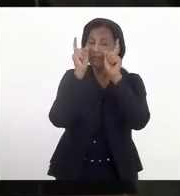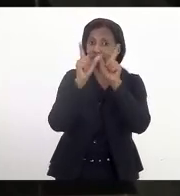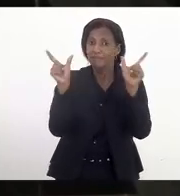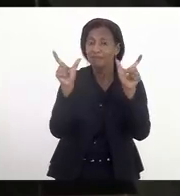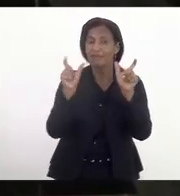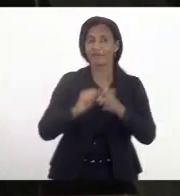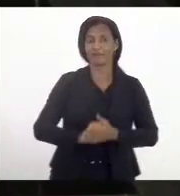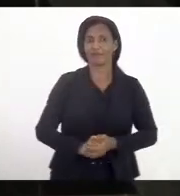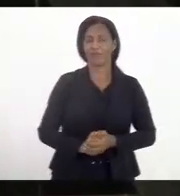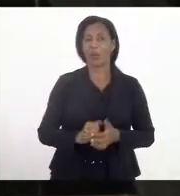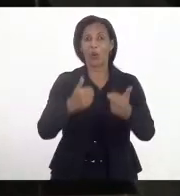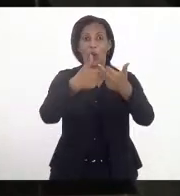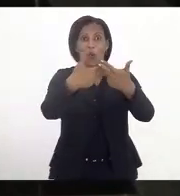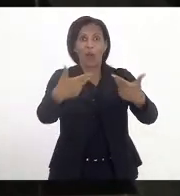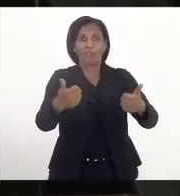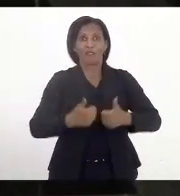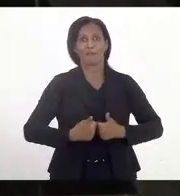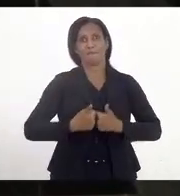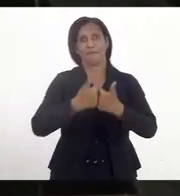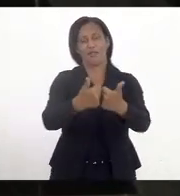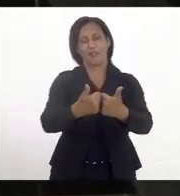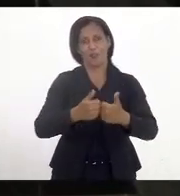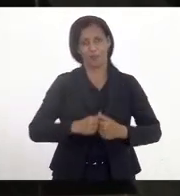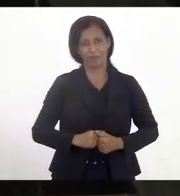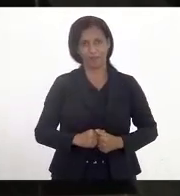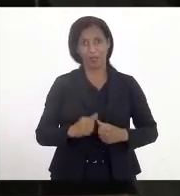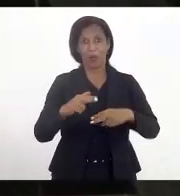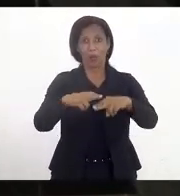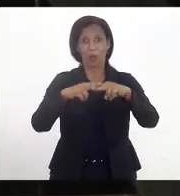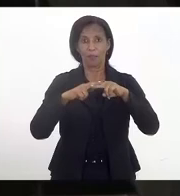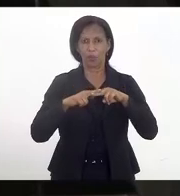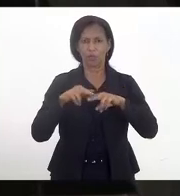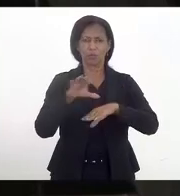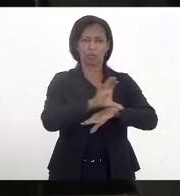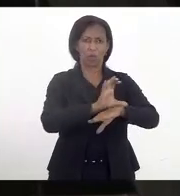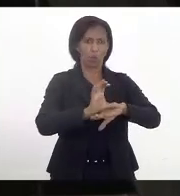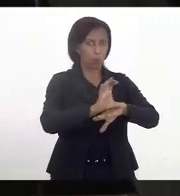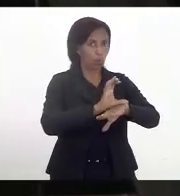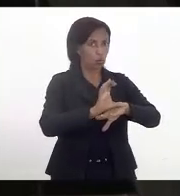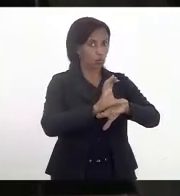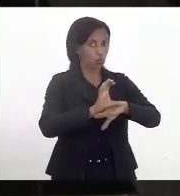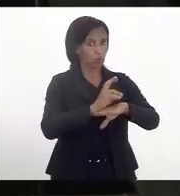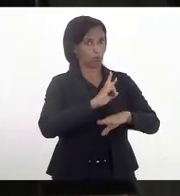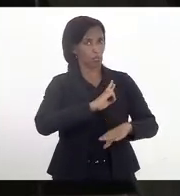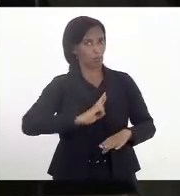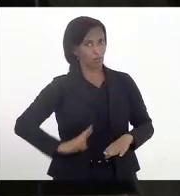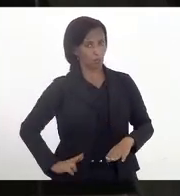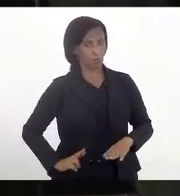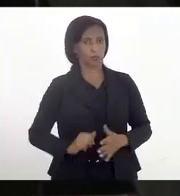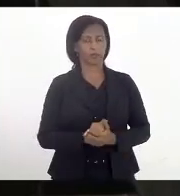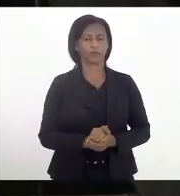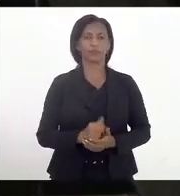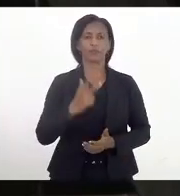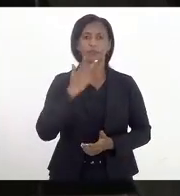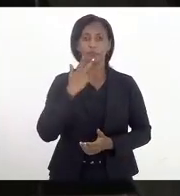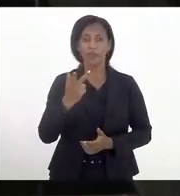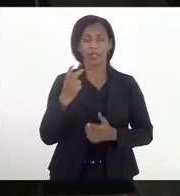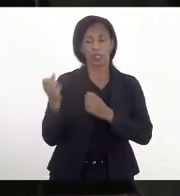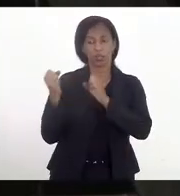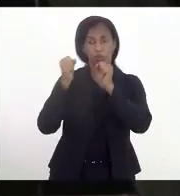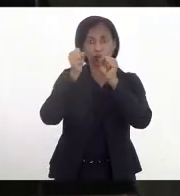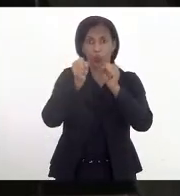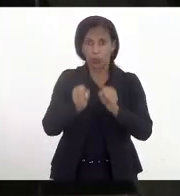olhos qualifica melhor por isso que a Constituição da República diz que os